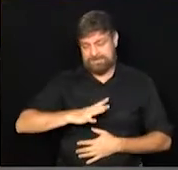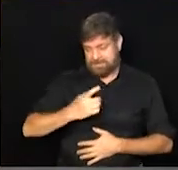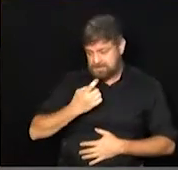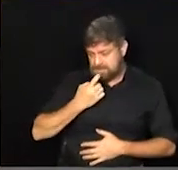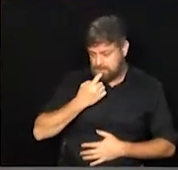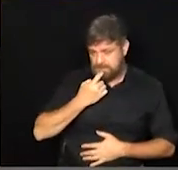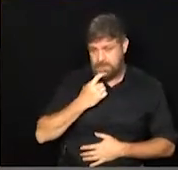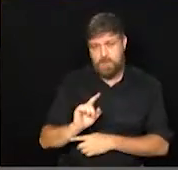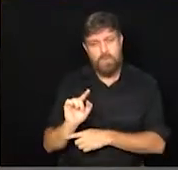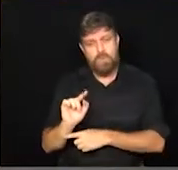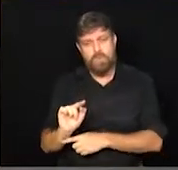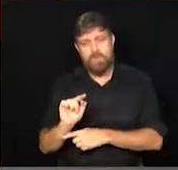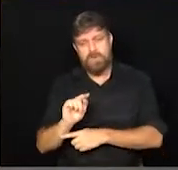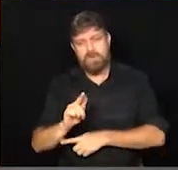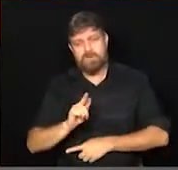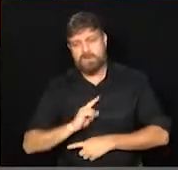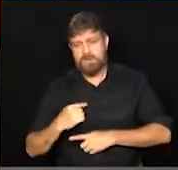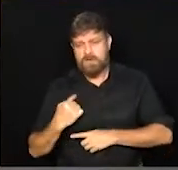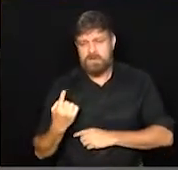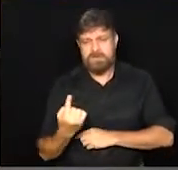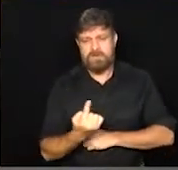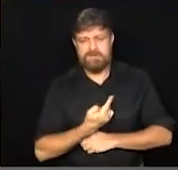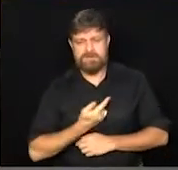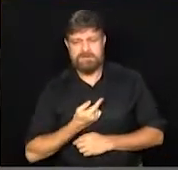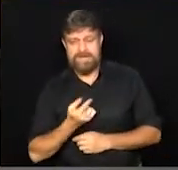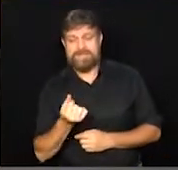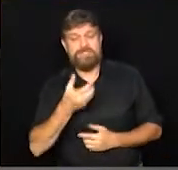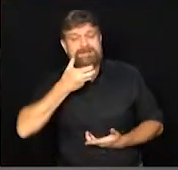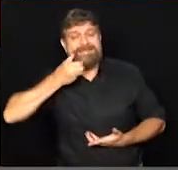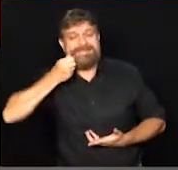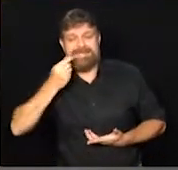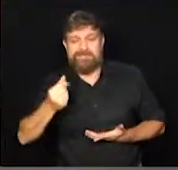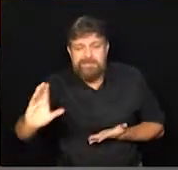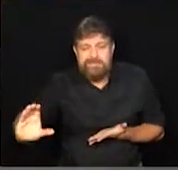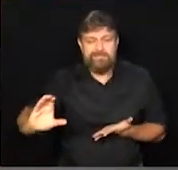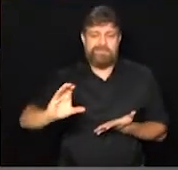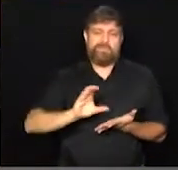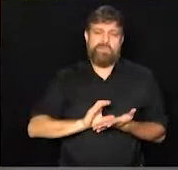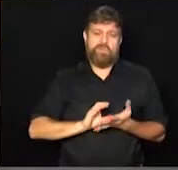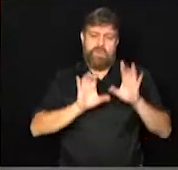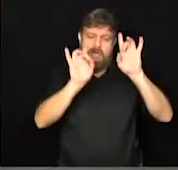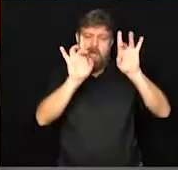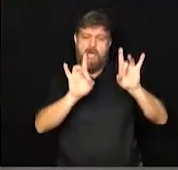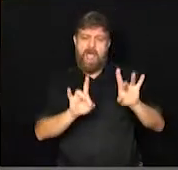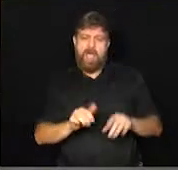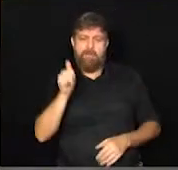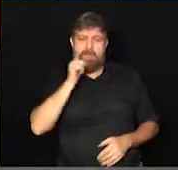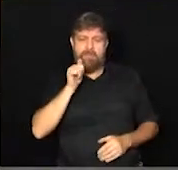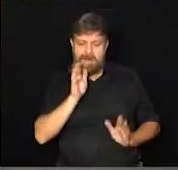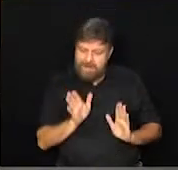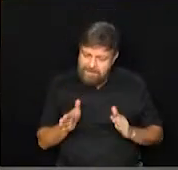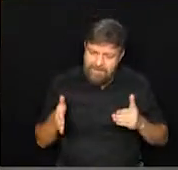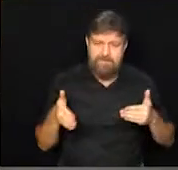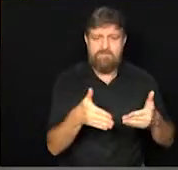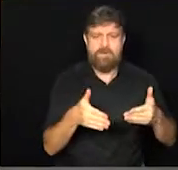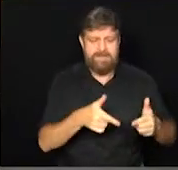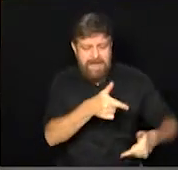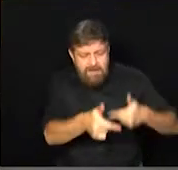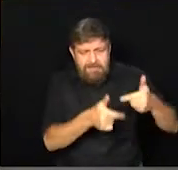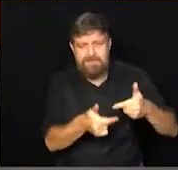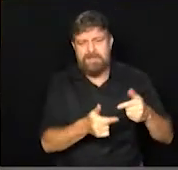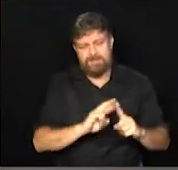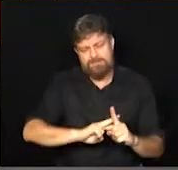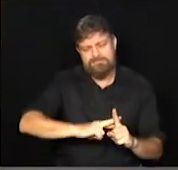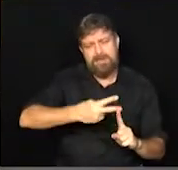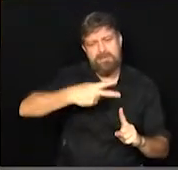Campinas é a gente ter dotação orçamentária específica para ampliar esses serviços.